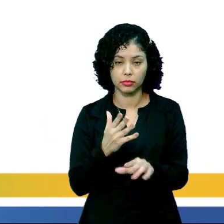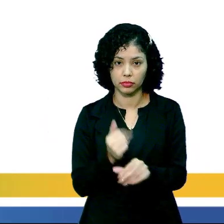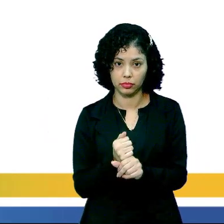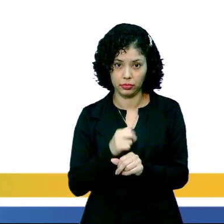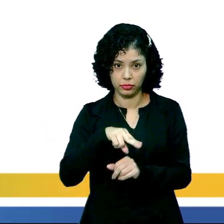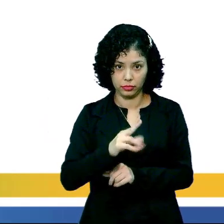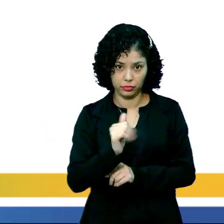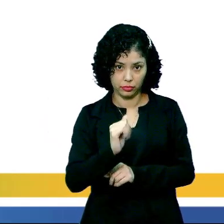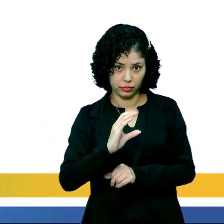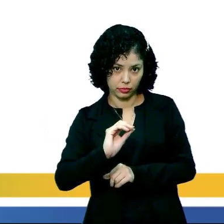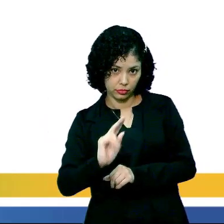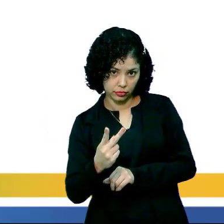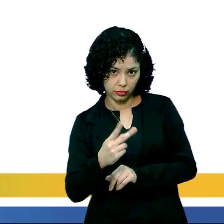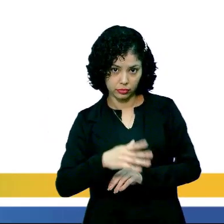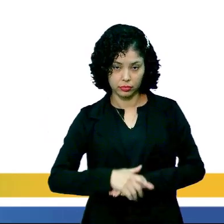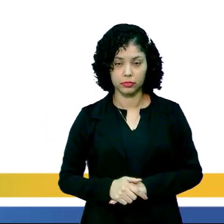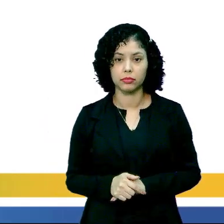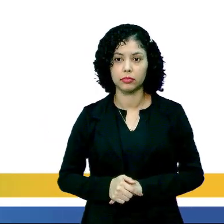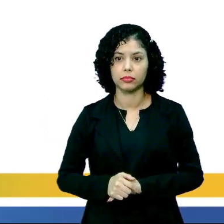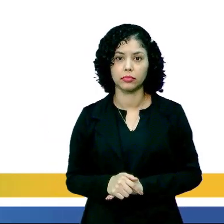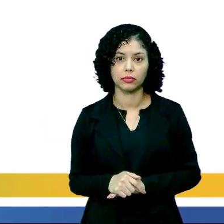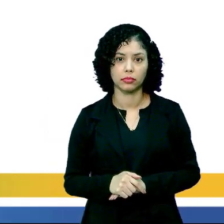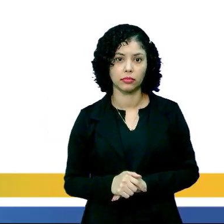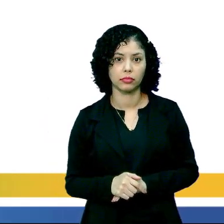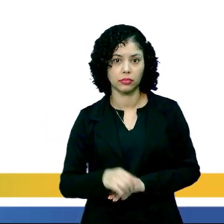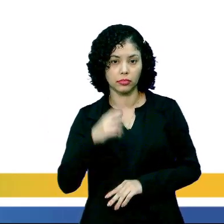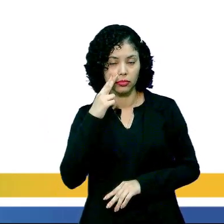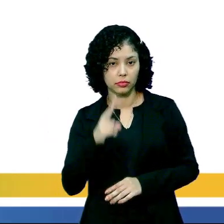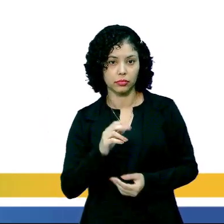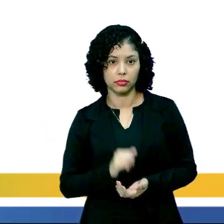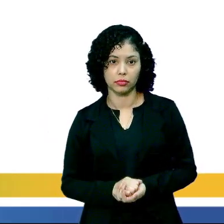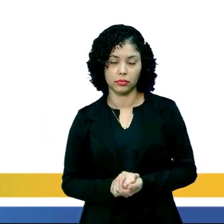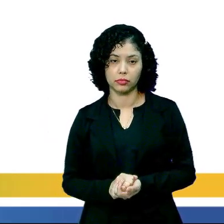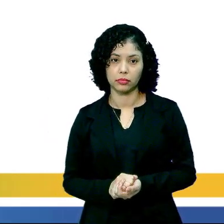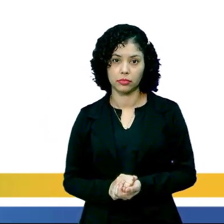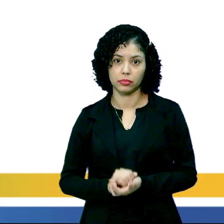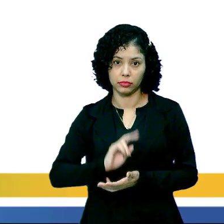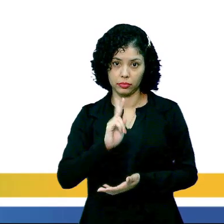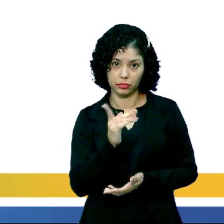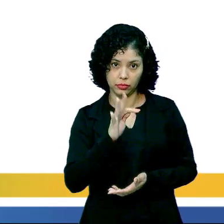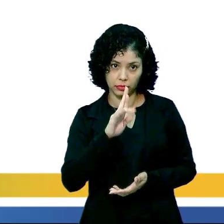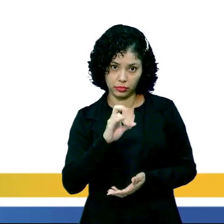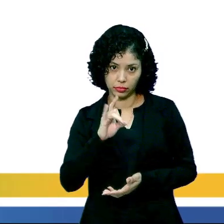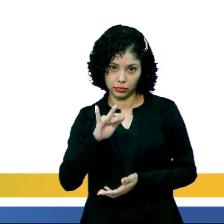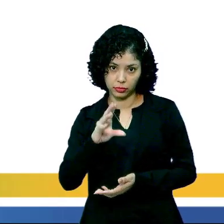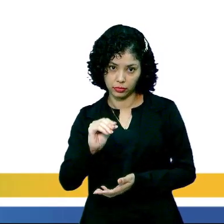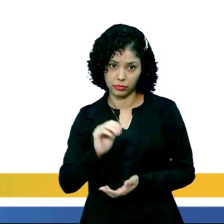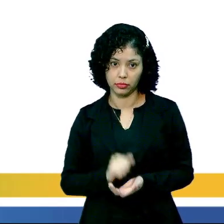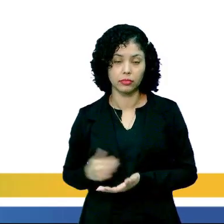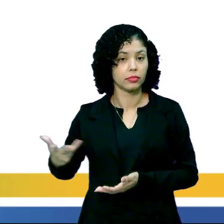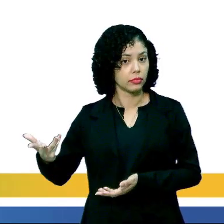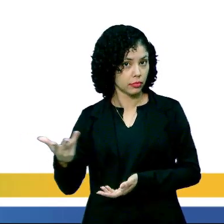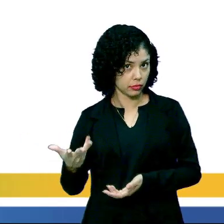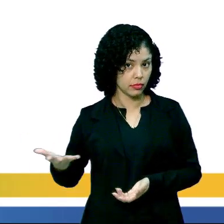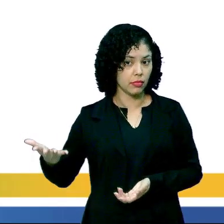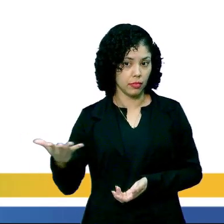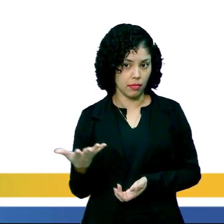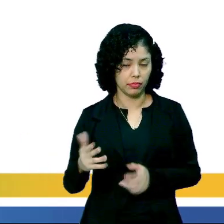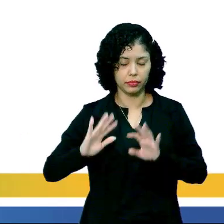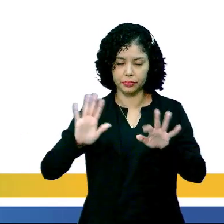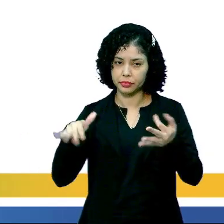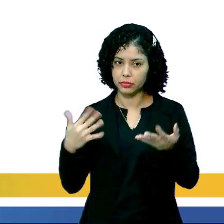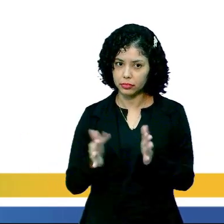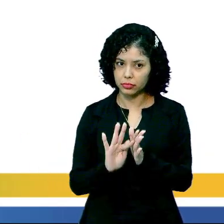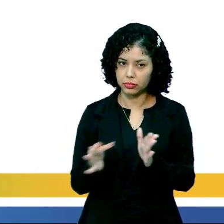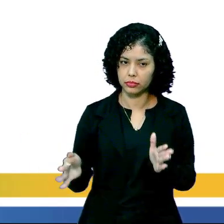hidróxido de sódio pela aula nós vimos que a palavra hidróxido de sódio é uma base e qual